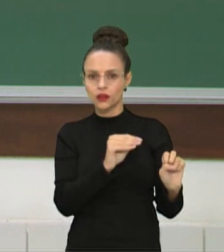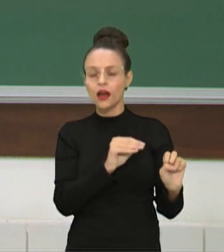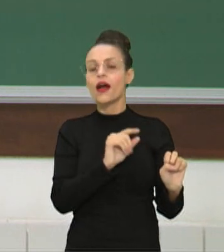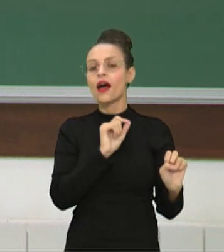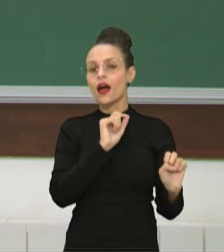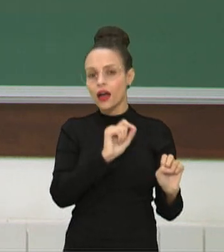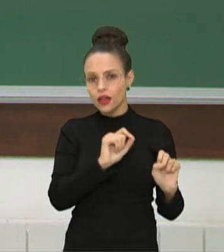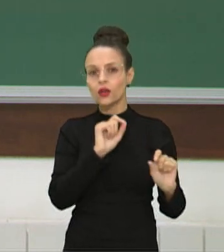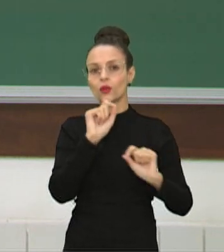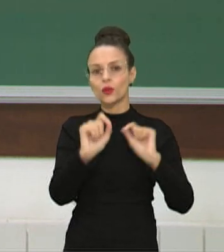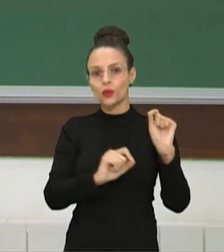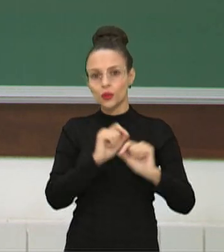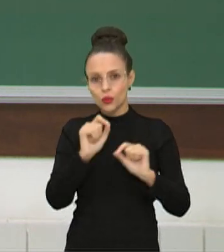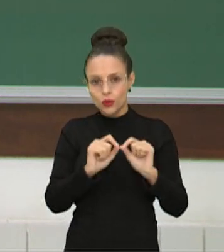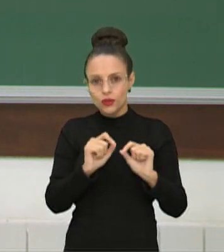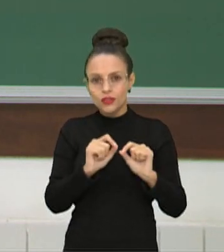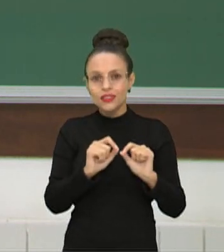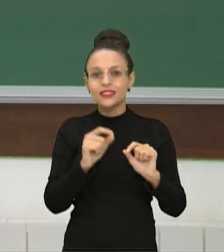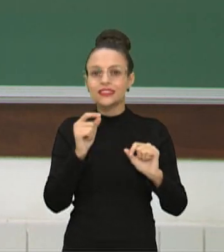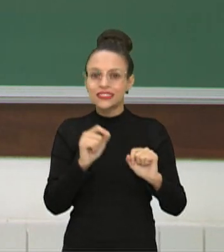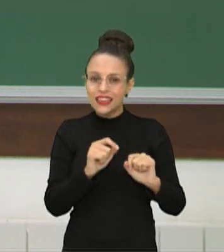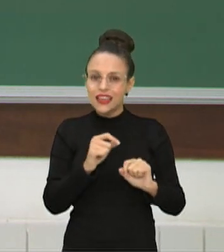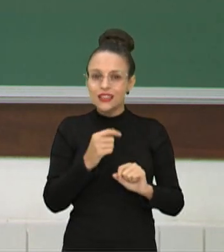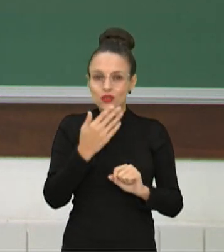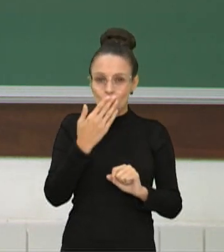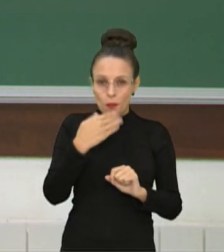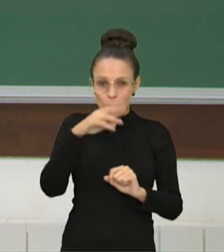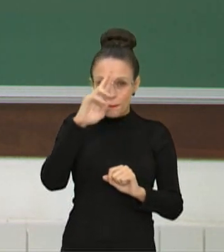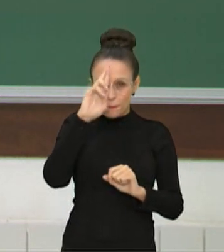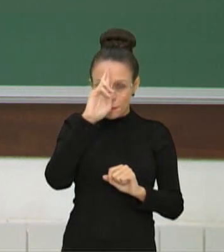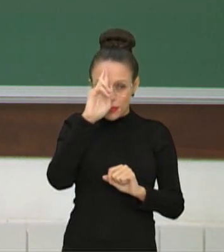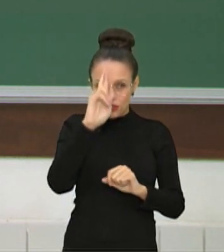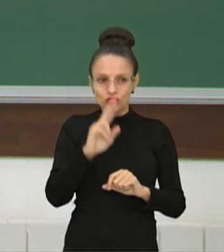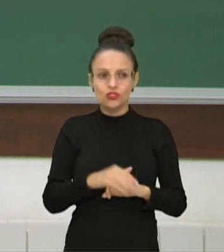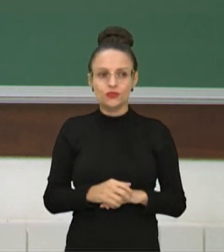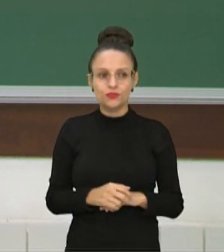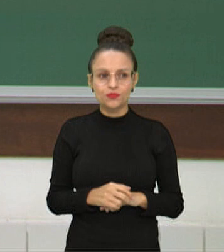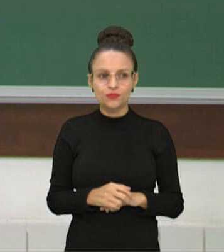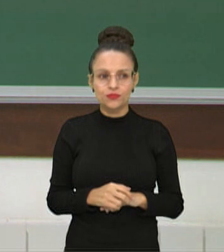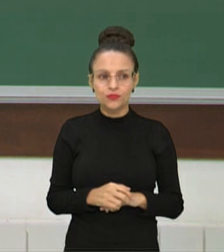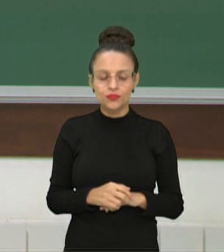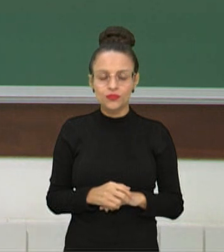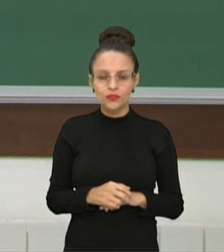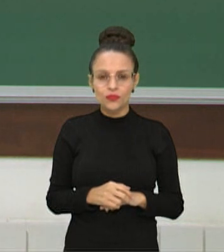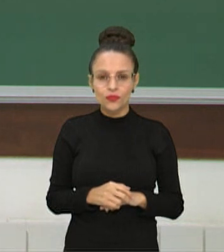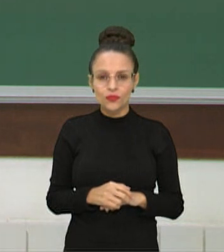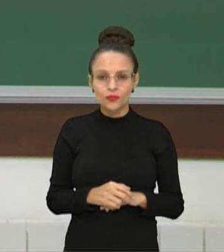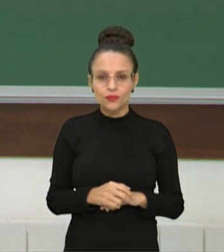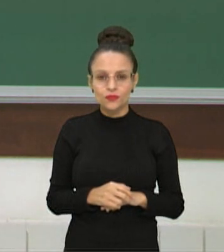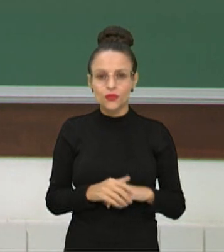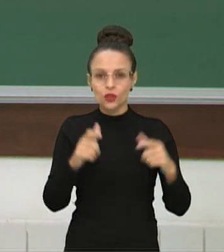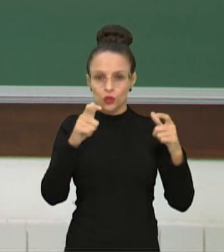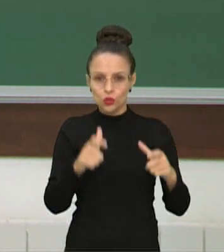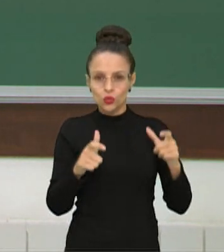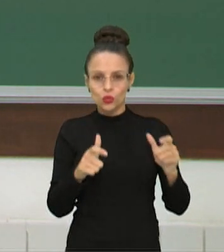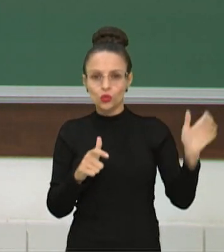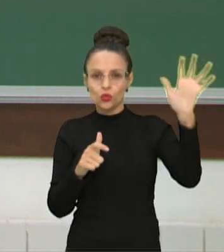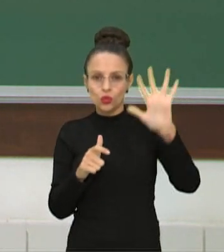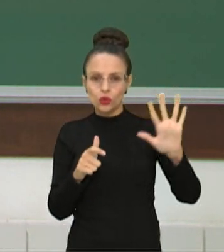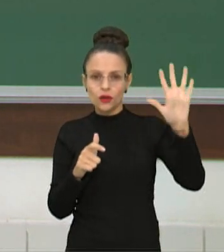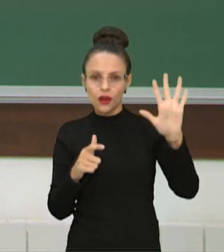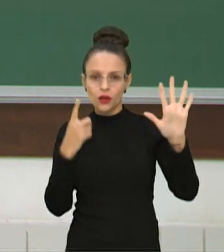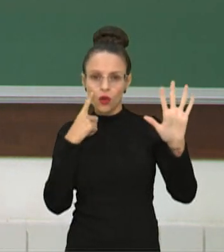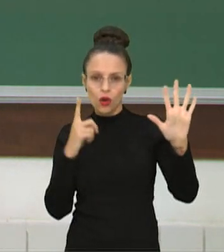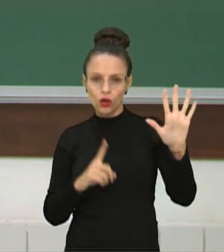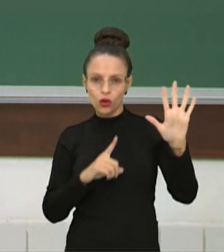a ideia do mezzogiorno. Anote isso, certo? A região do mezzogiorno, traduzindo aí do texto